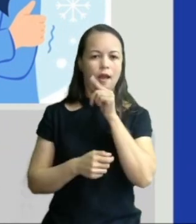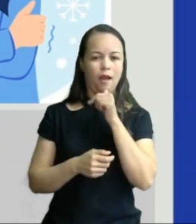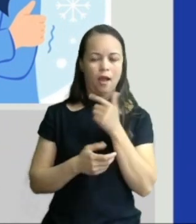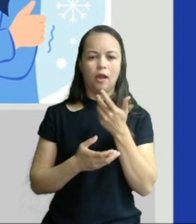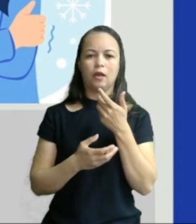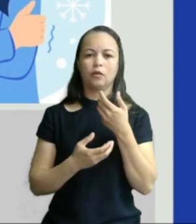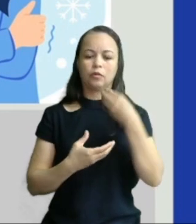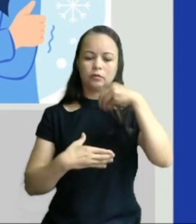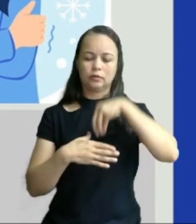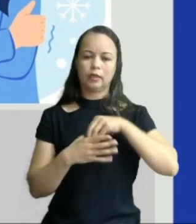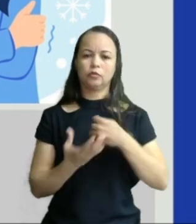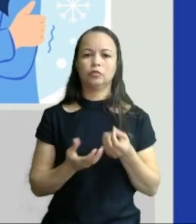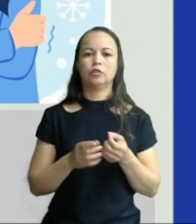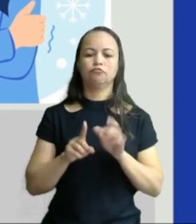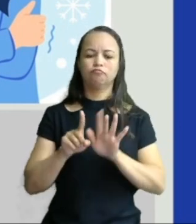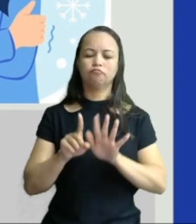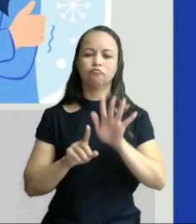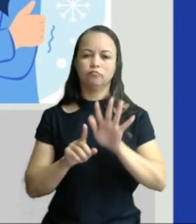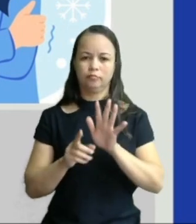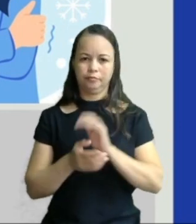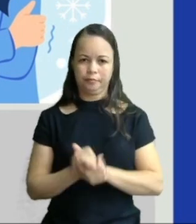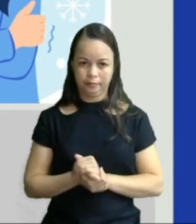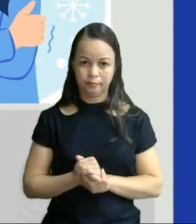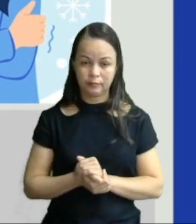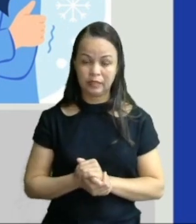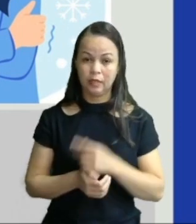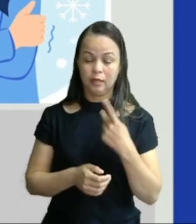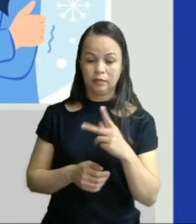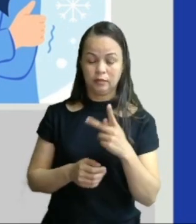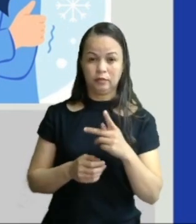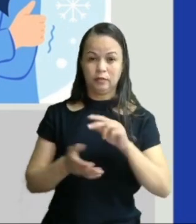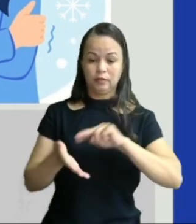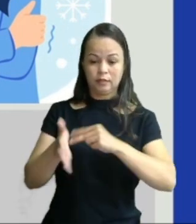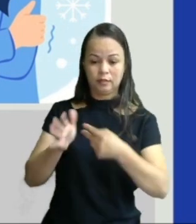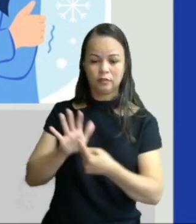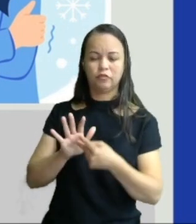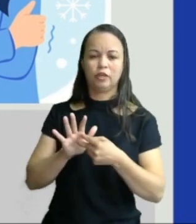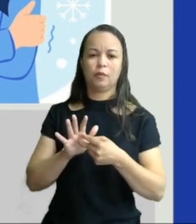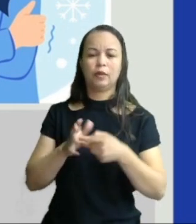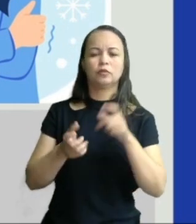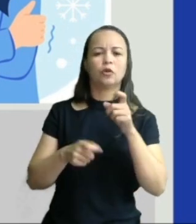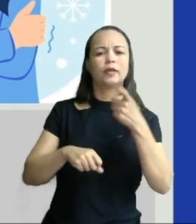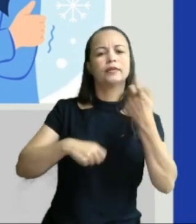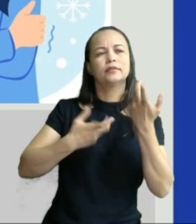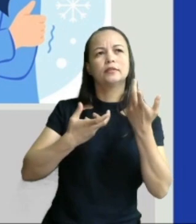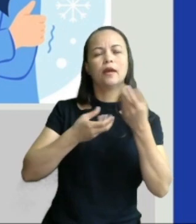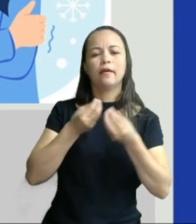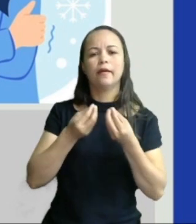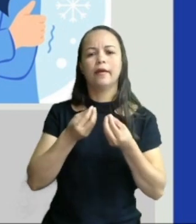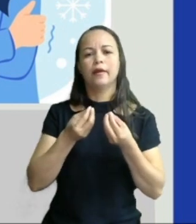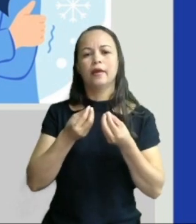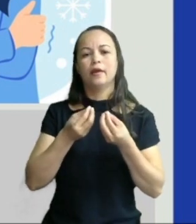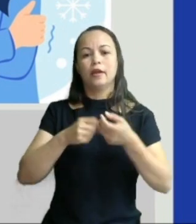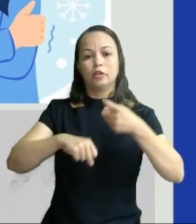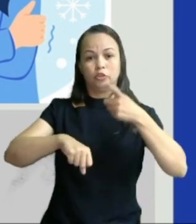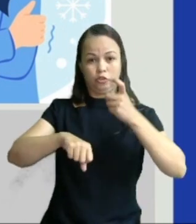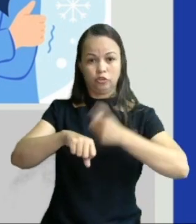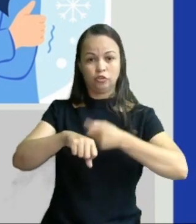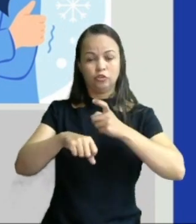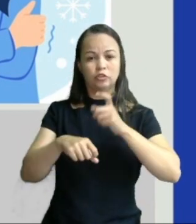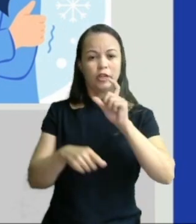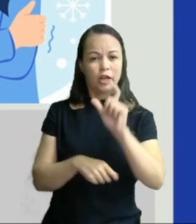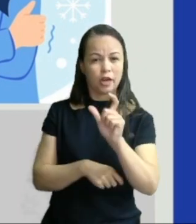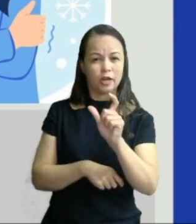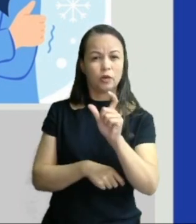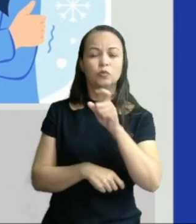calor latente de fusão. Isso significa que para tornar-se gelo, era preciso liberar muito calor.